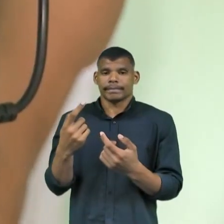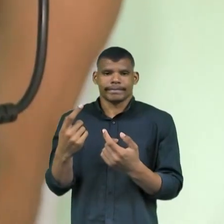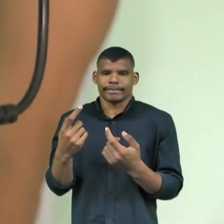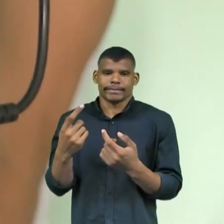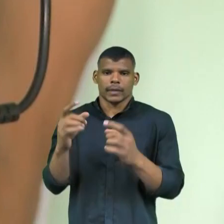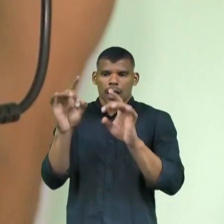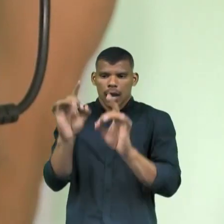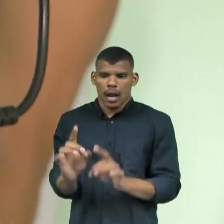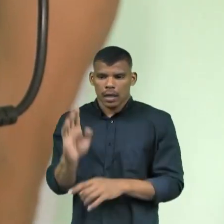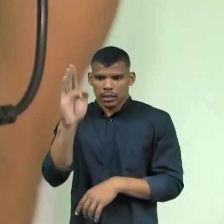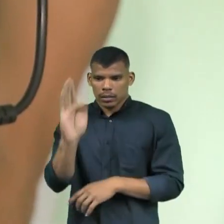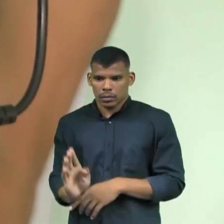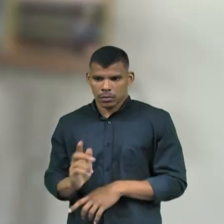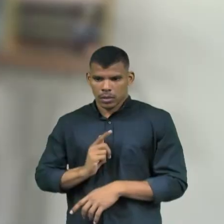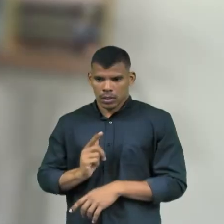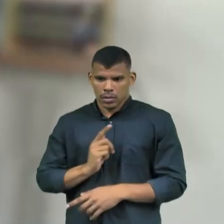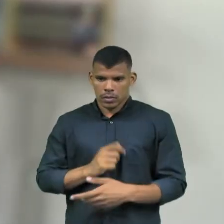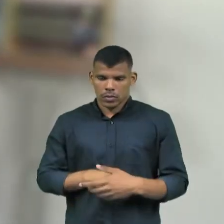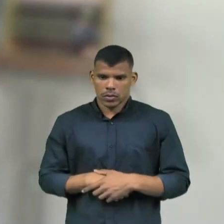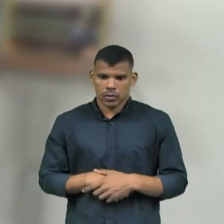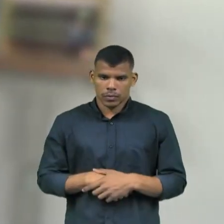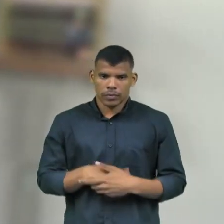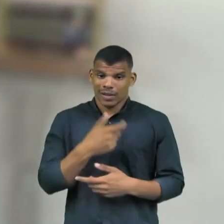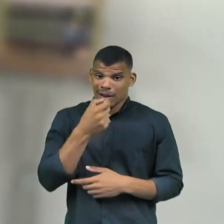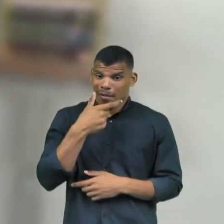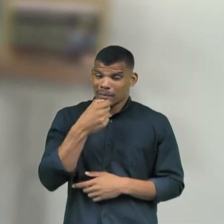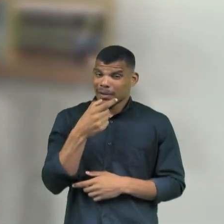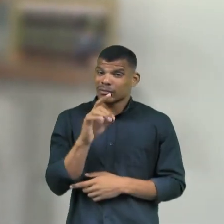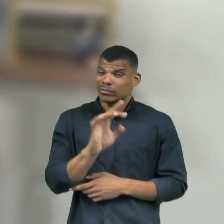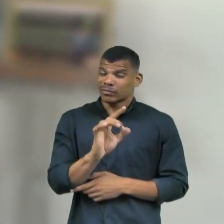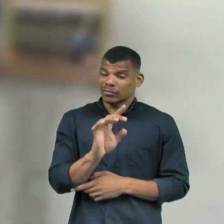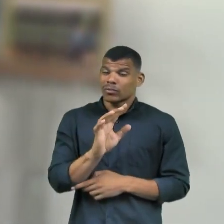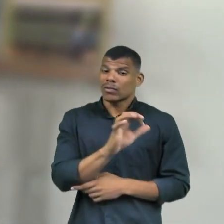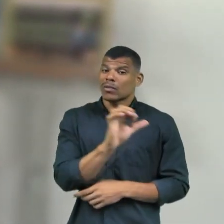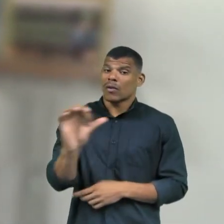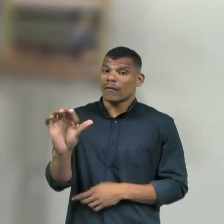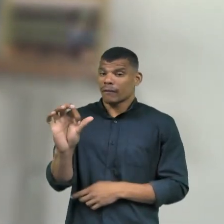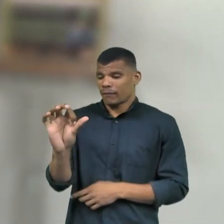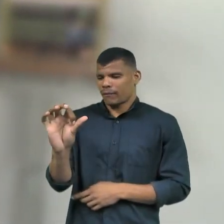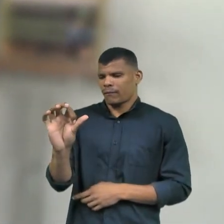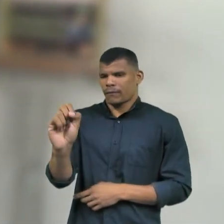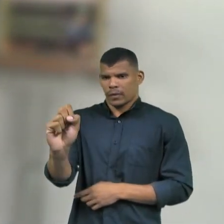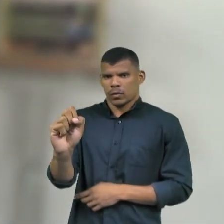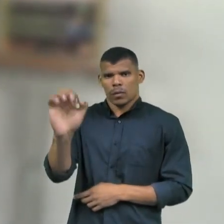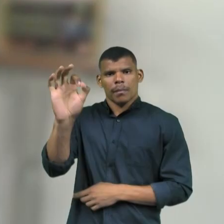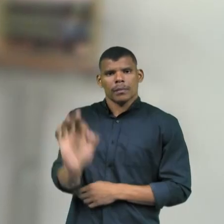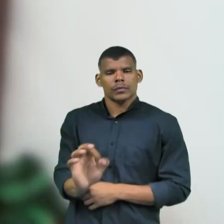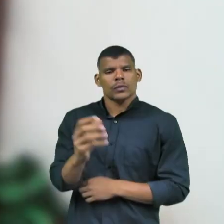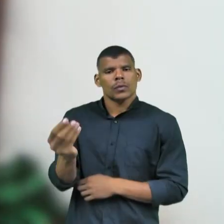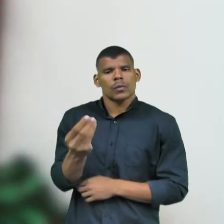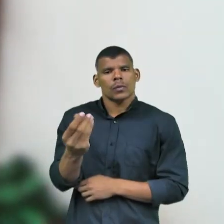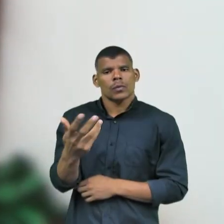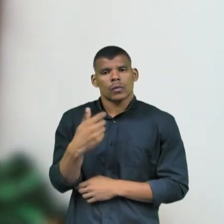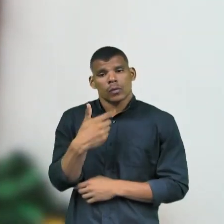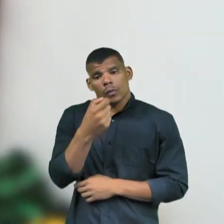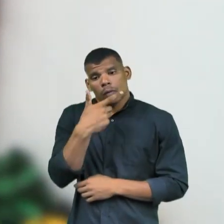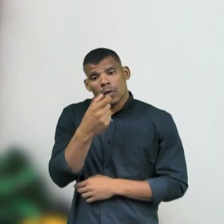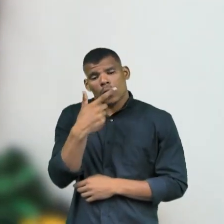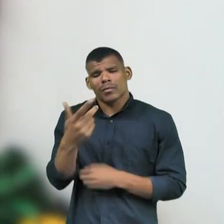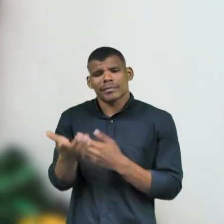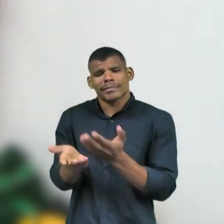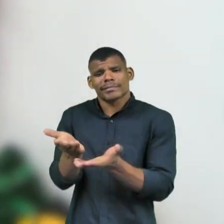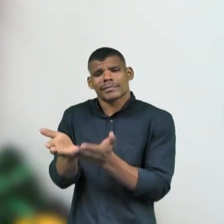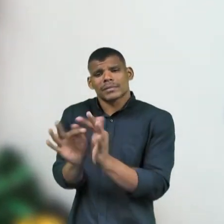combatem a progressão da doença. Outros 98% restantes contam somente com medicamentos paliativos